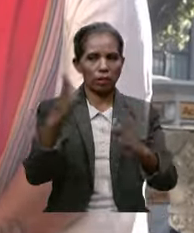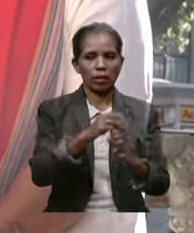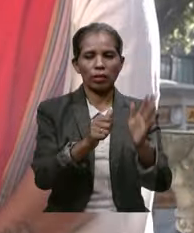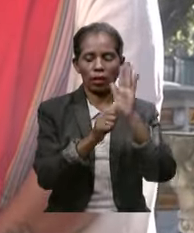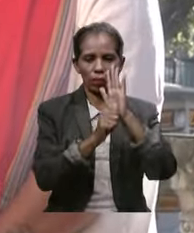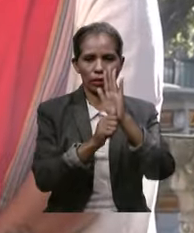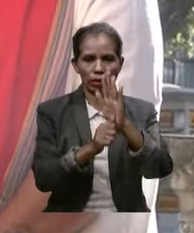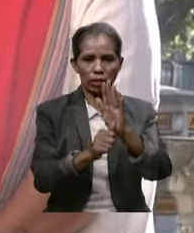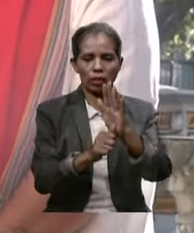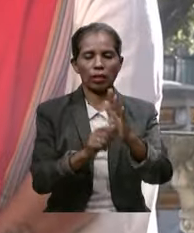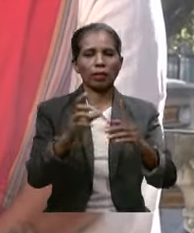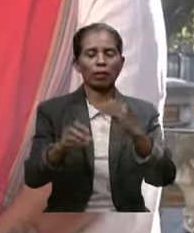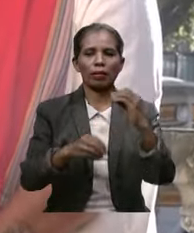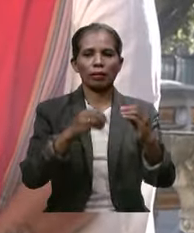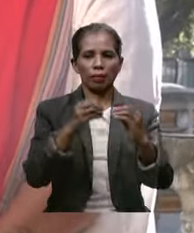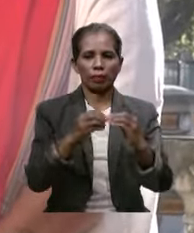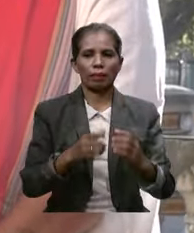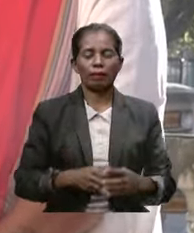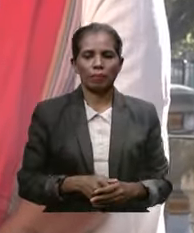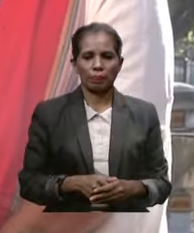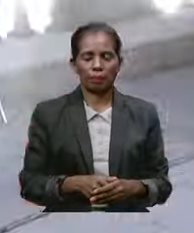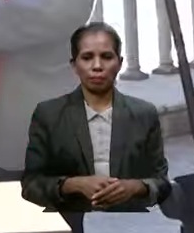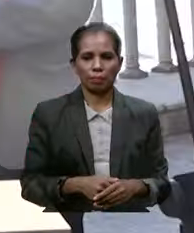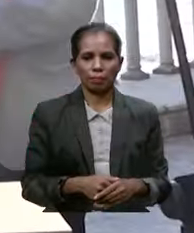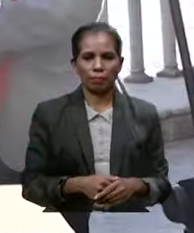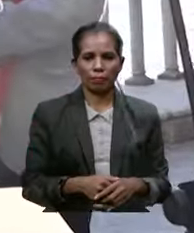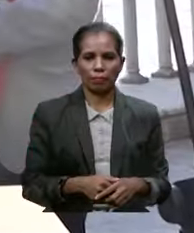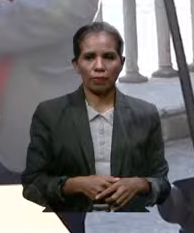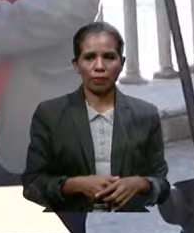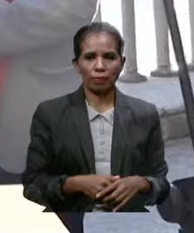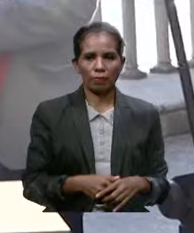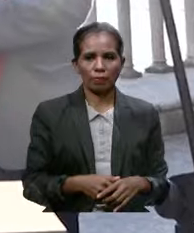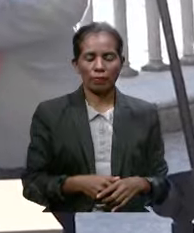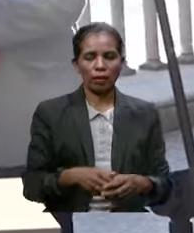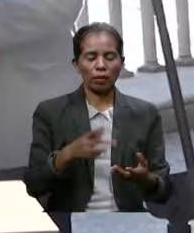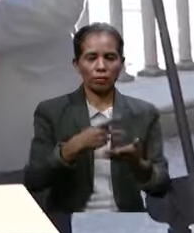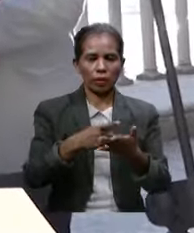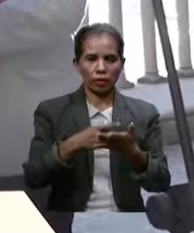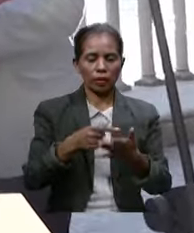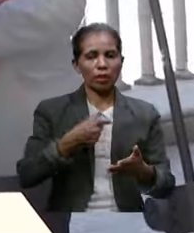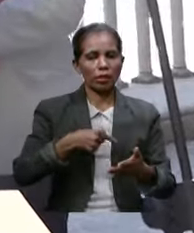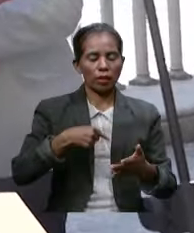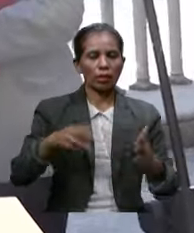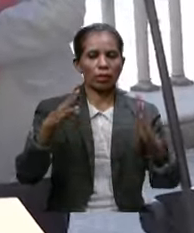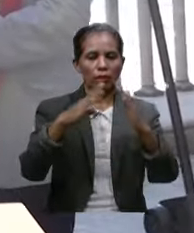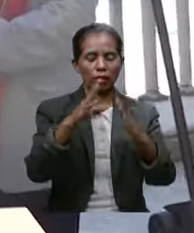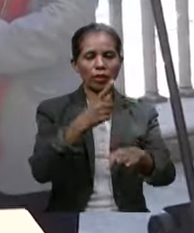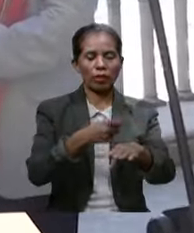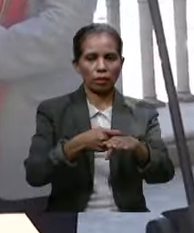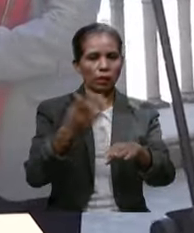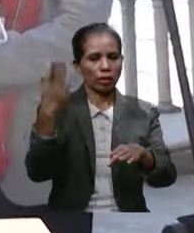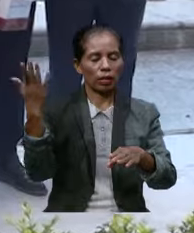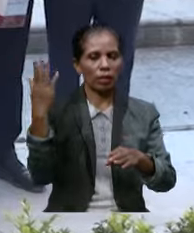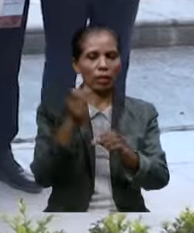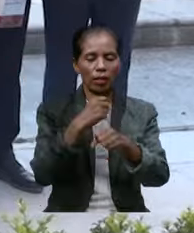representar nesta edição, representar Portugal. Projeto Greenhouse, a Nessan Arte Contemporânea Ida, neve